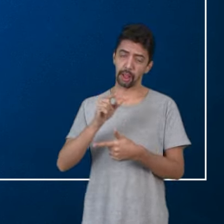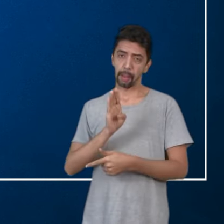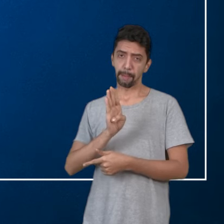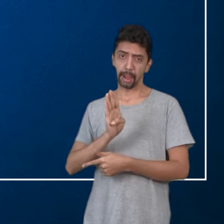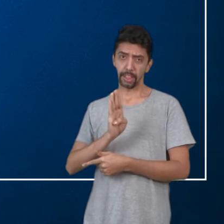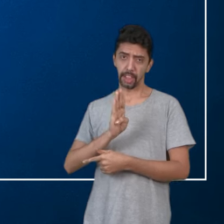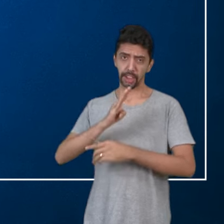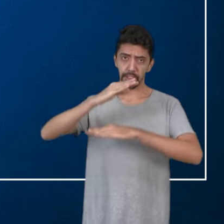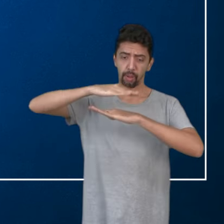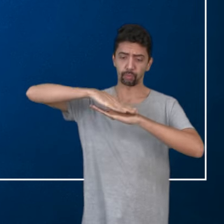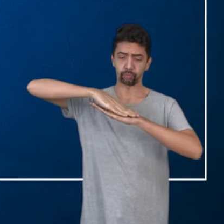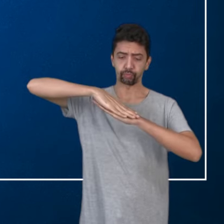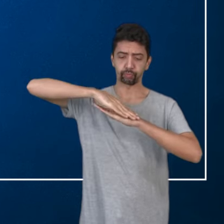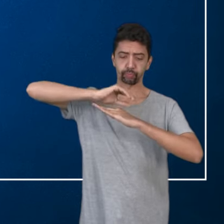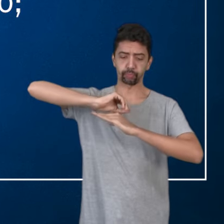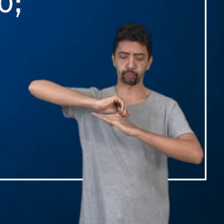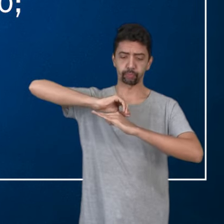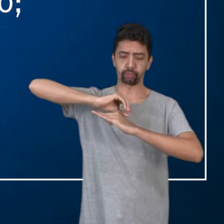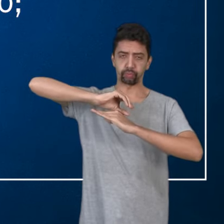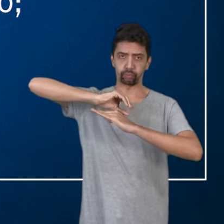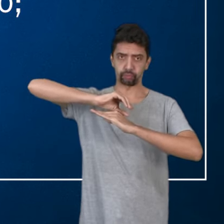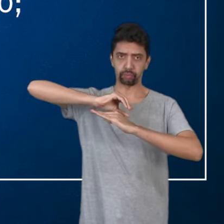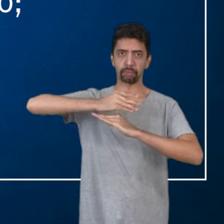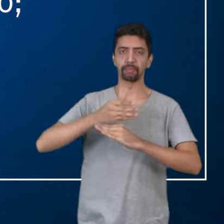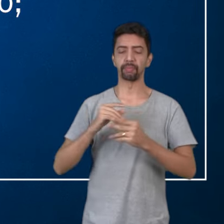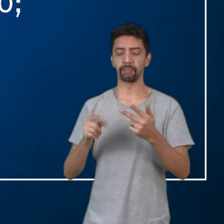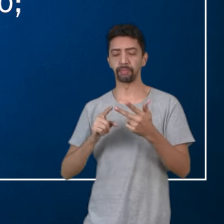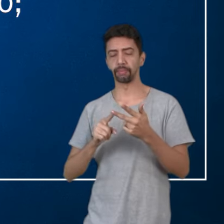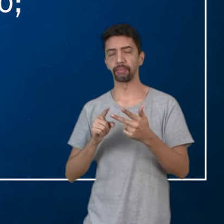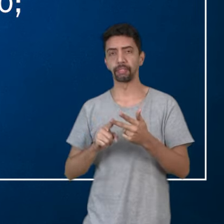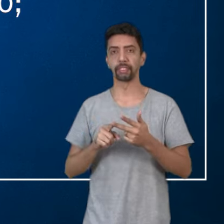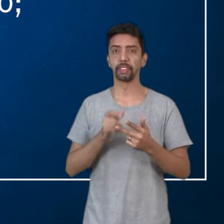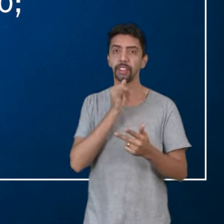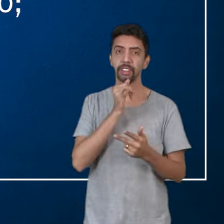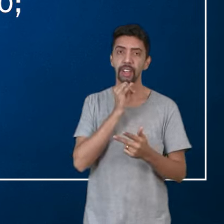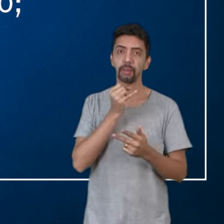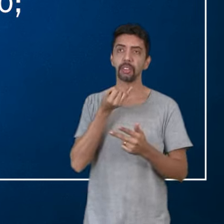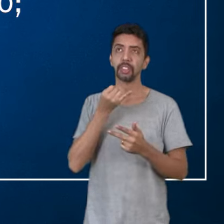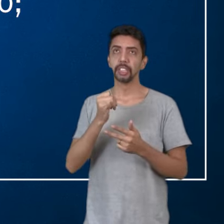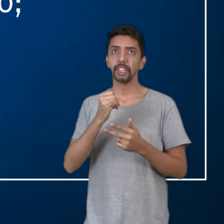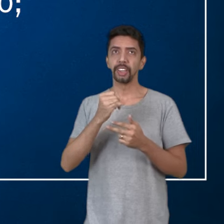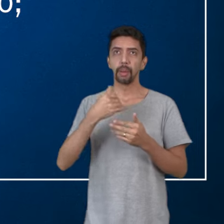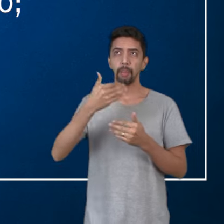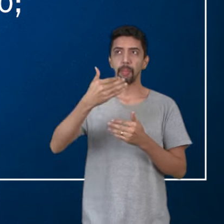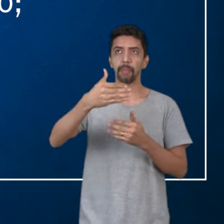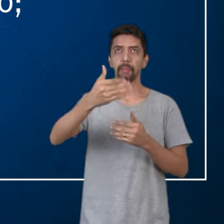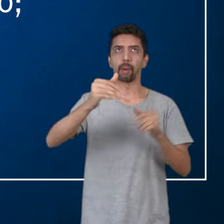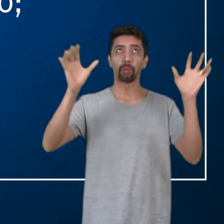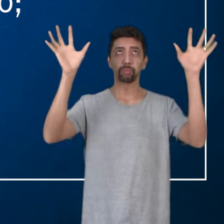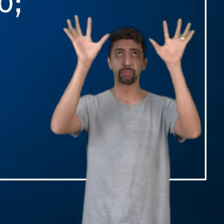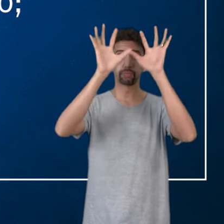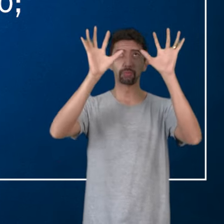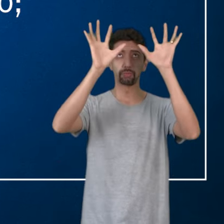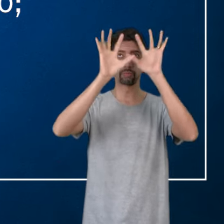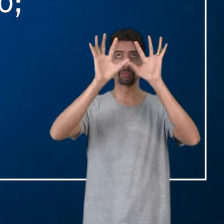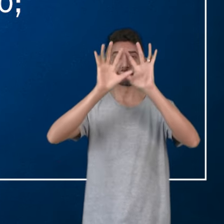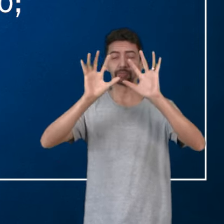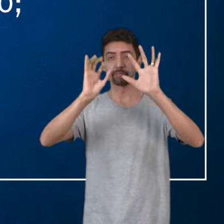carregada as baterias. Baixa capacidade de armazenamento, ou seja, se os dias seguintes forem nublados